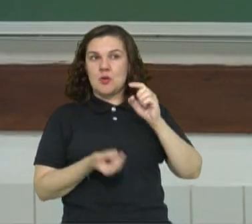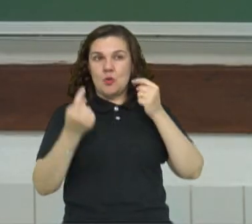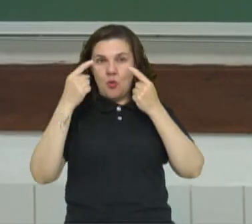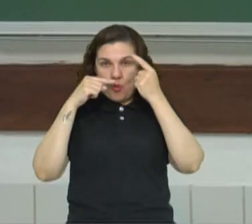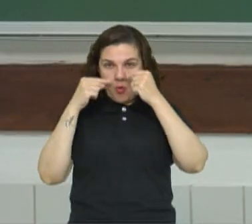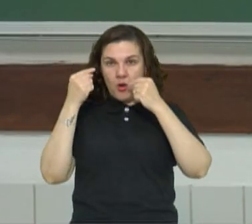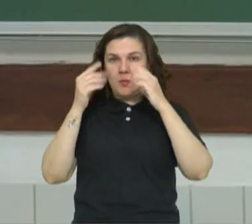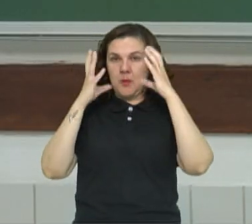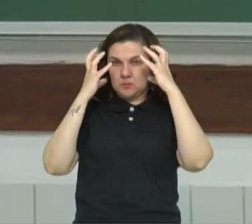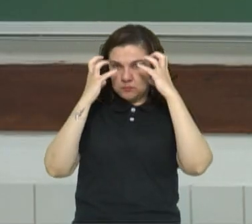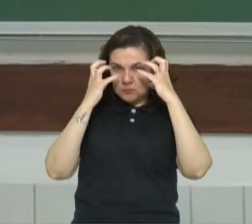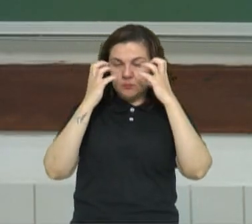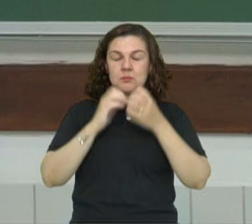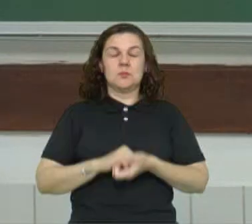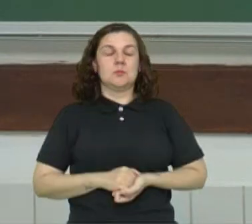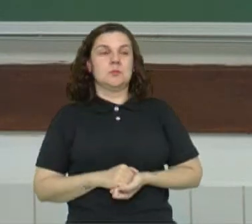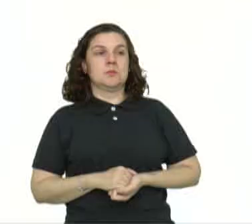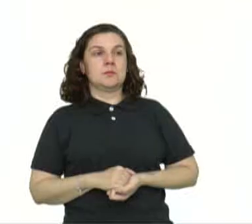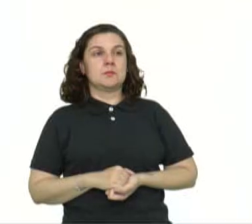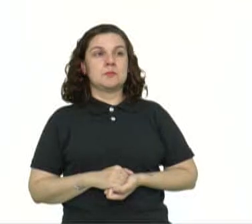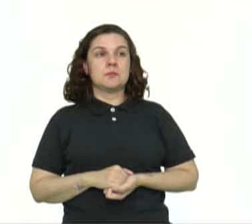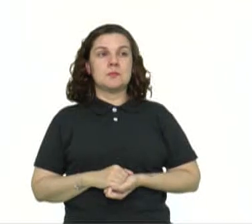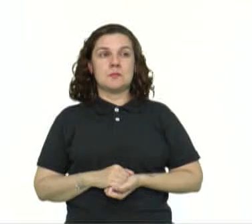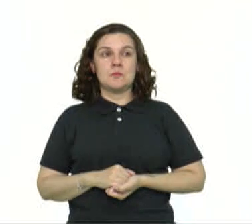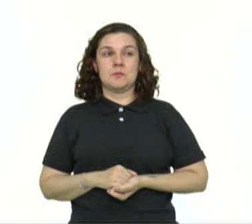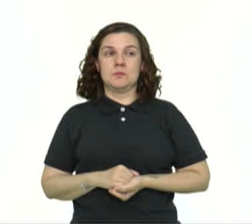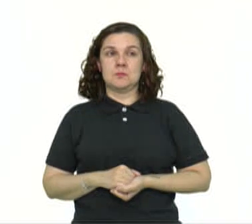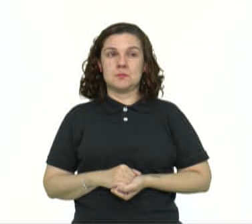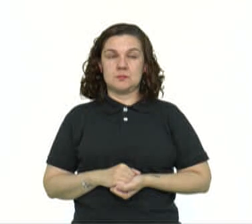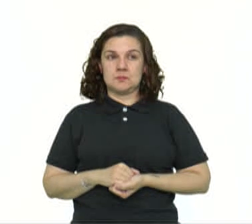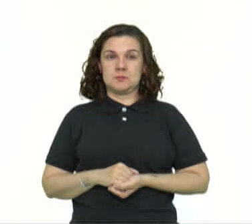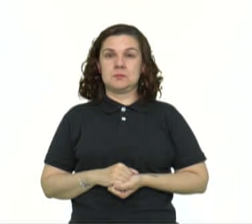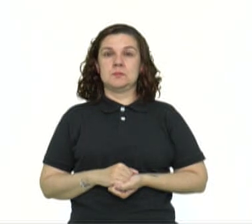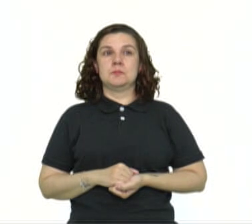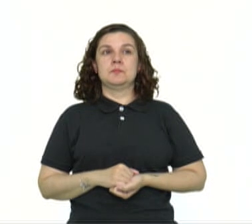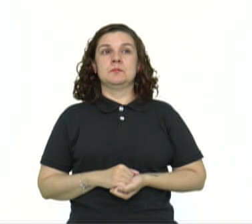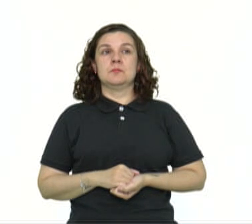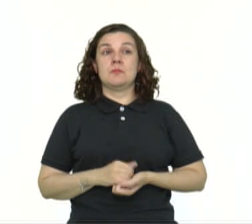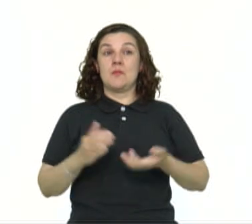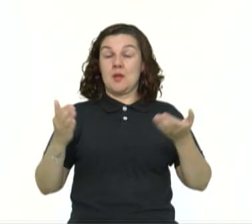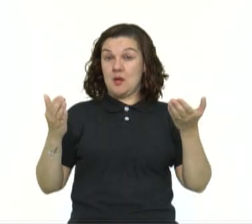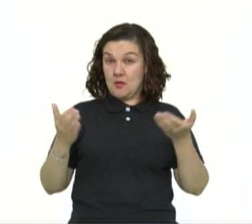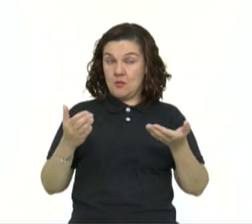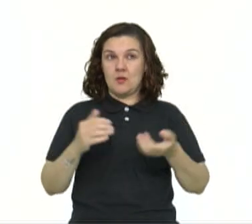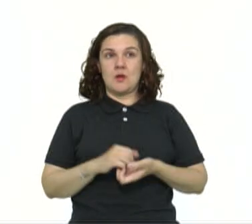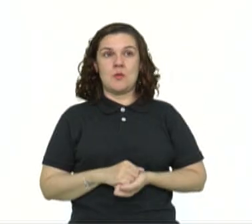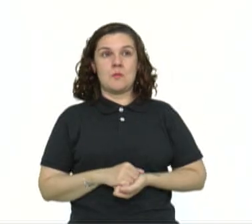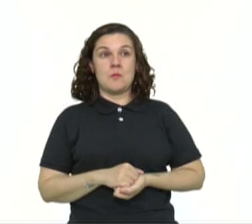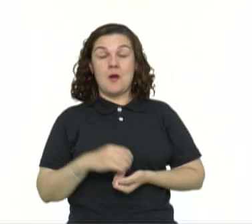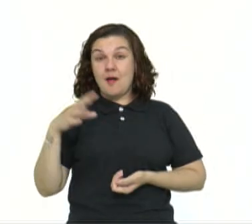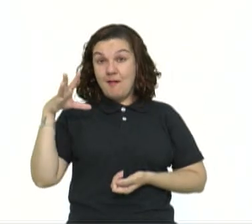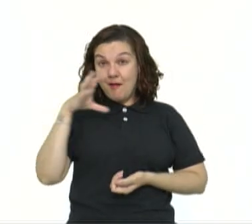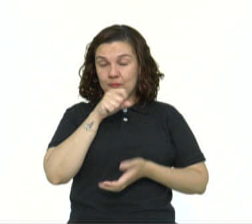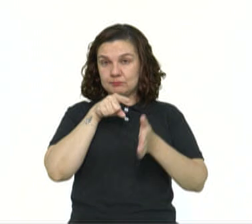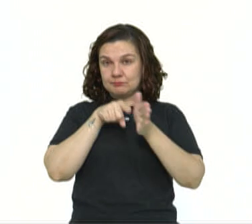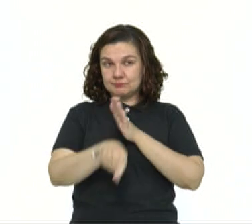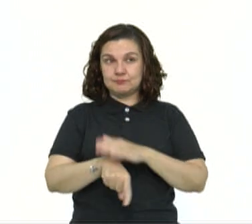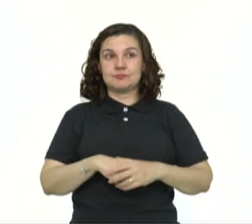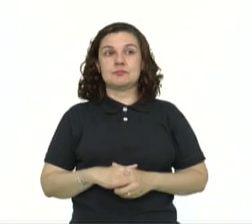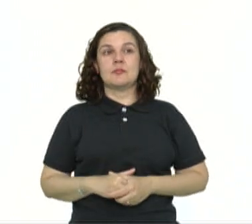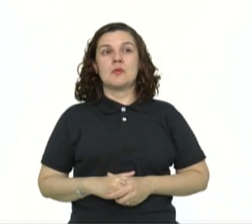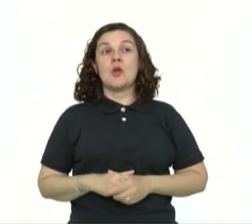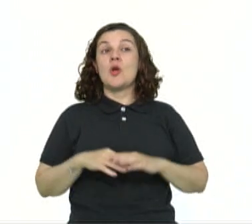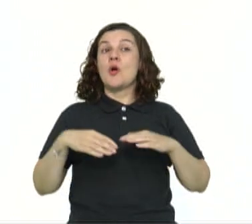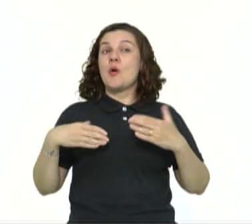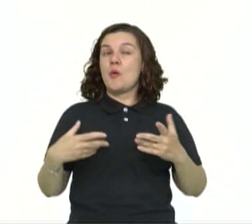é um pouco mais fechado. Essas são as esculturas. Agora, vamos a um quiz.